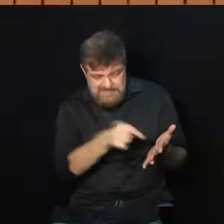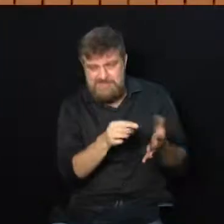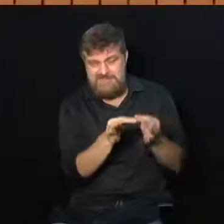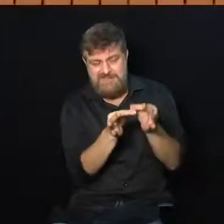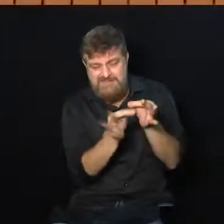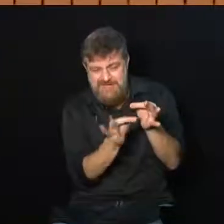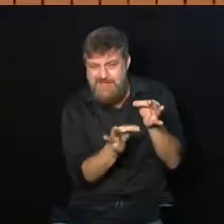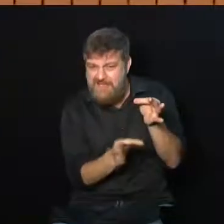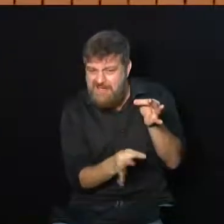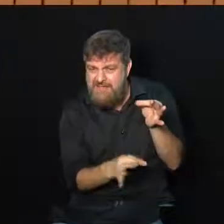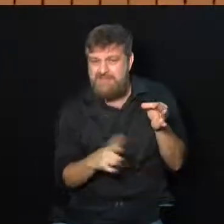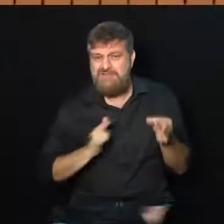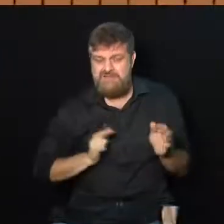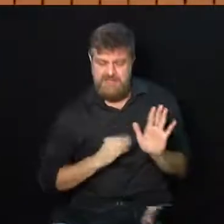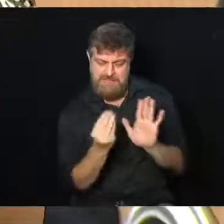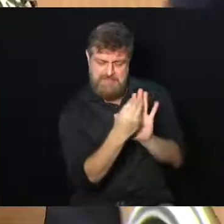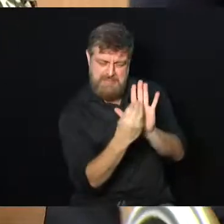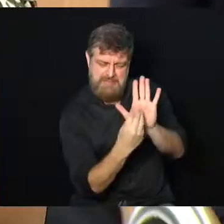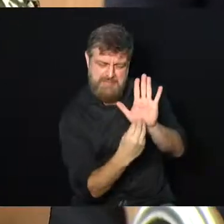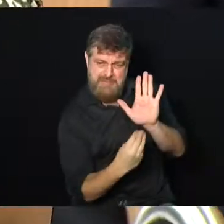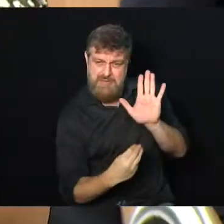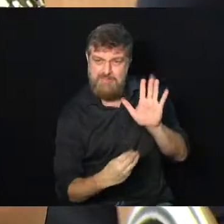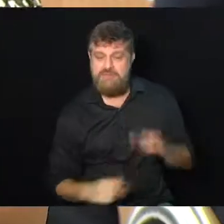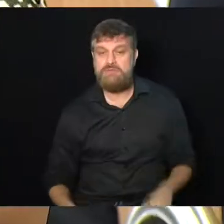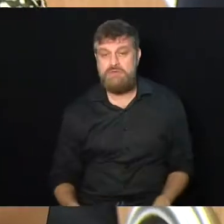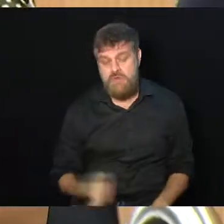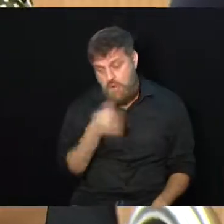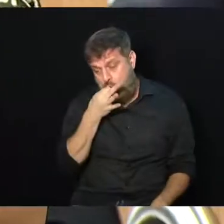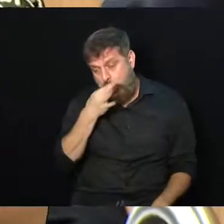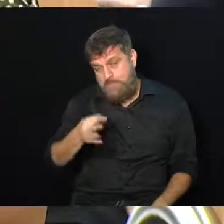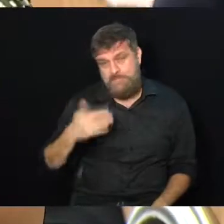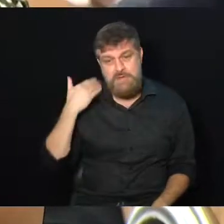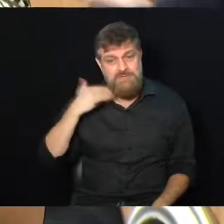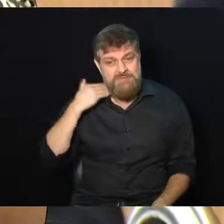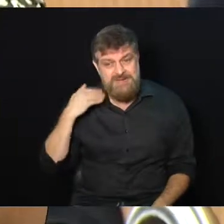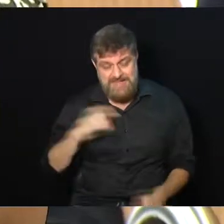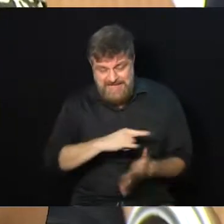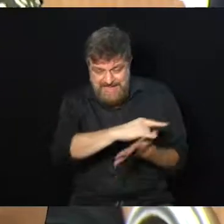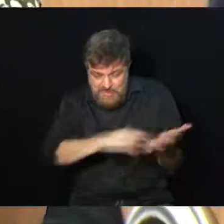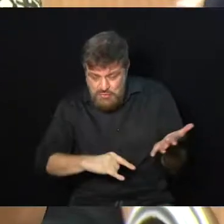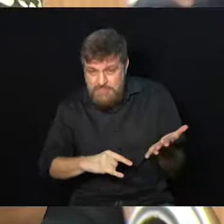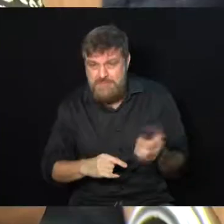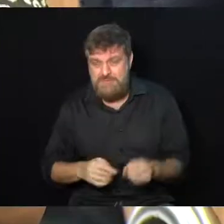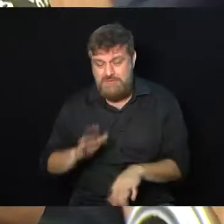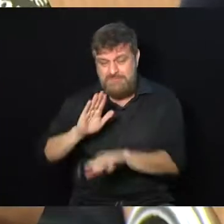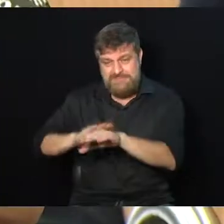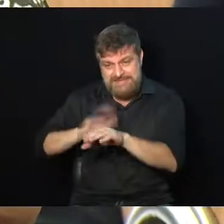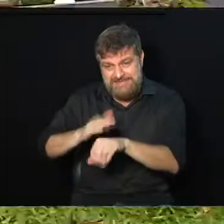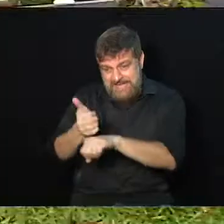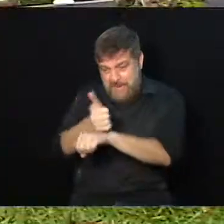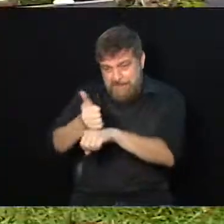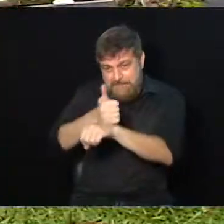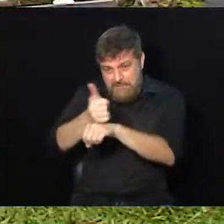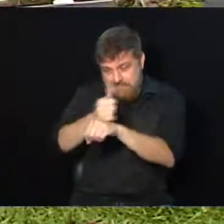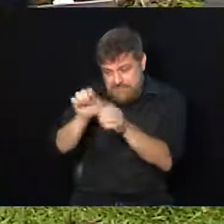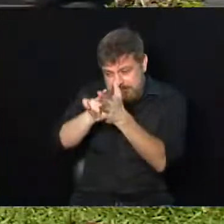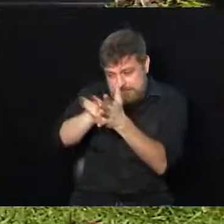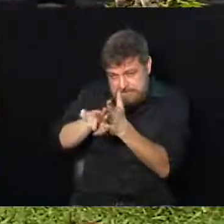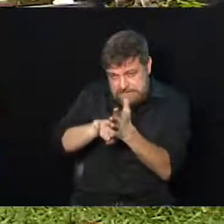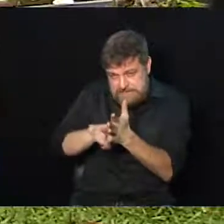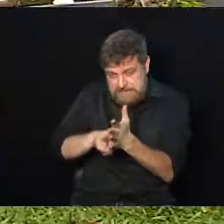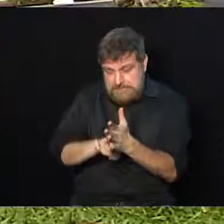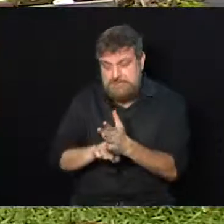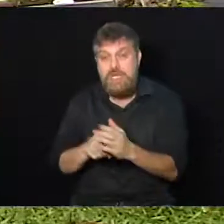consistente, traz uma série de elementos. Segundo a vereadora, a nota técnica elaborada por pesquisadores da Unicamp e de